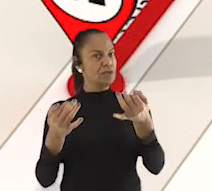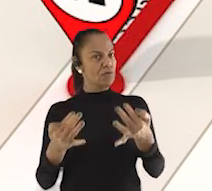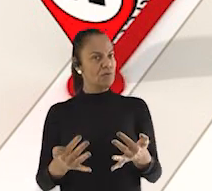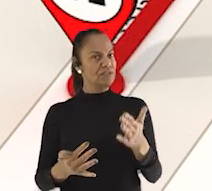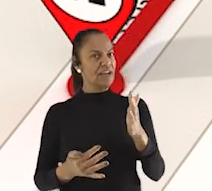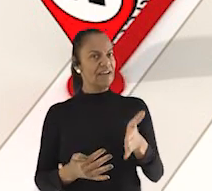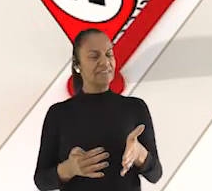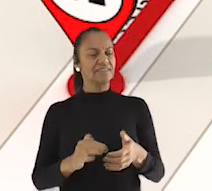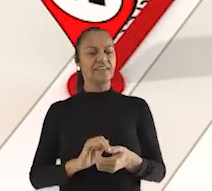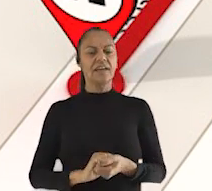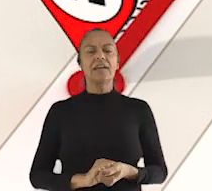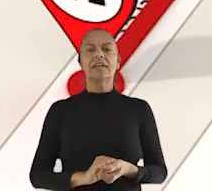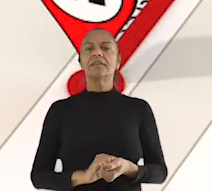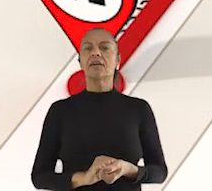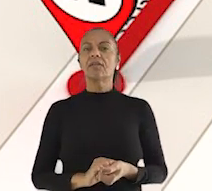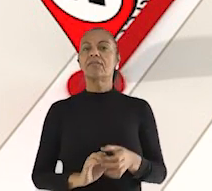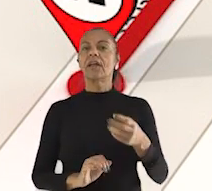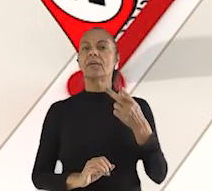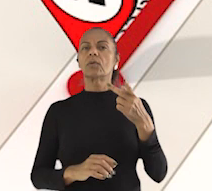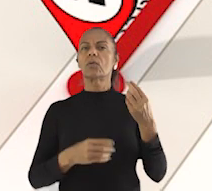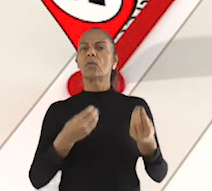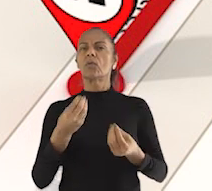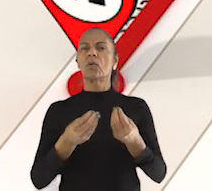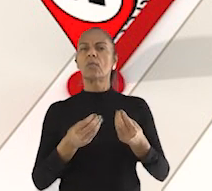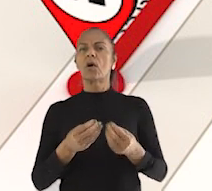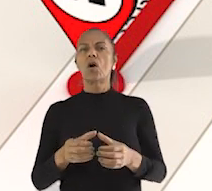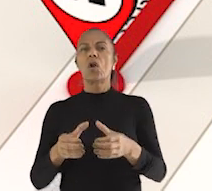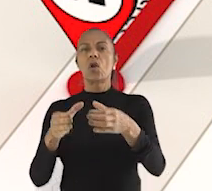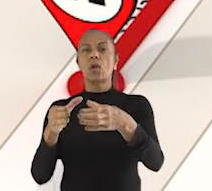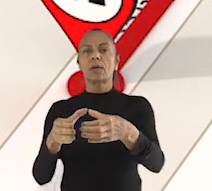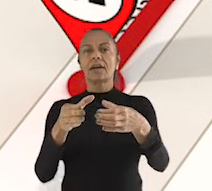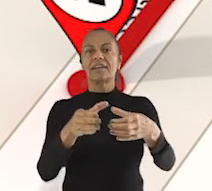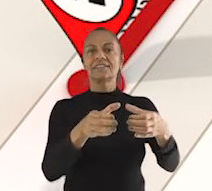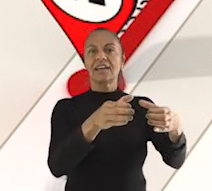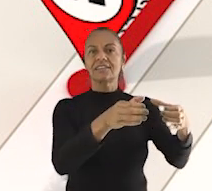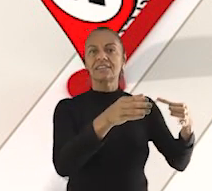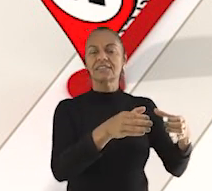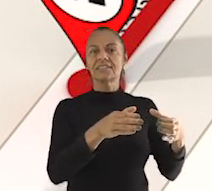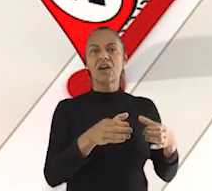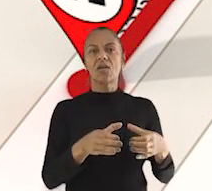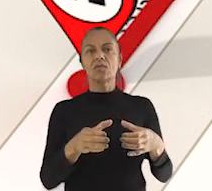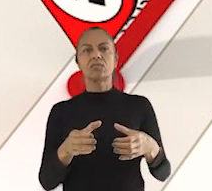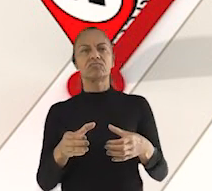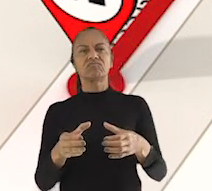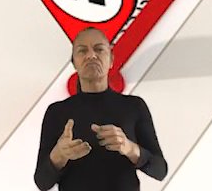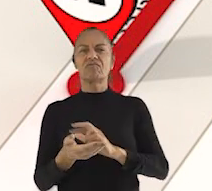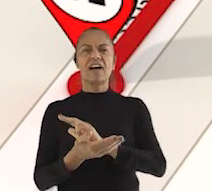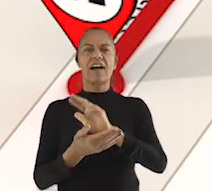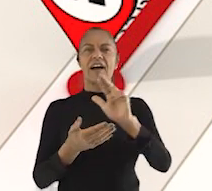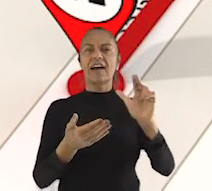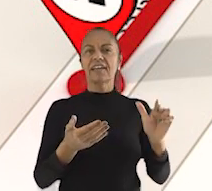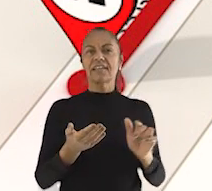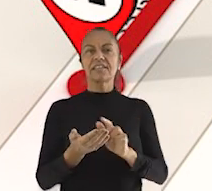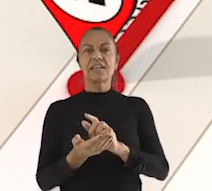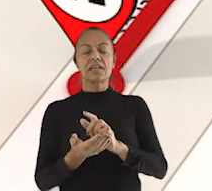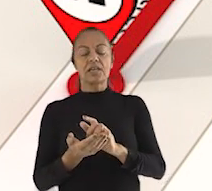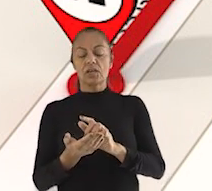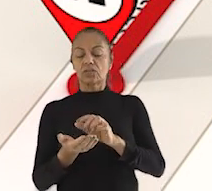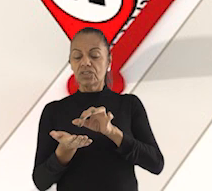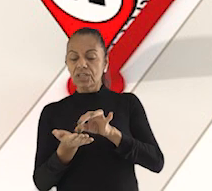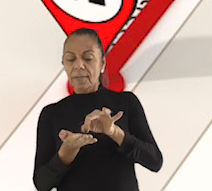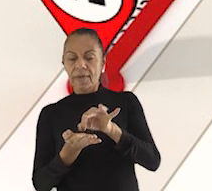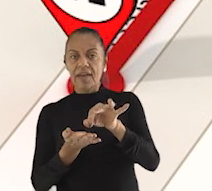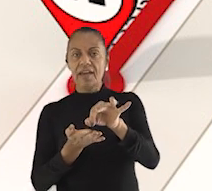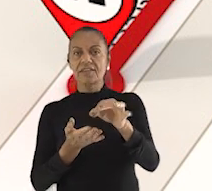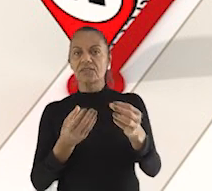hoje. Hoje, a nossa aula falou sobre as formas de localização e sobre o GPS e os mapas. Nessa